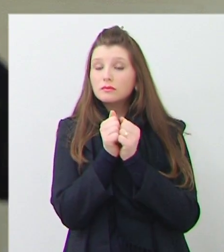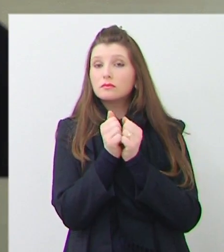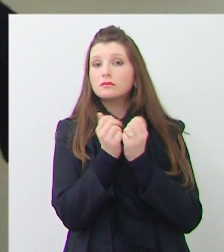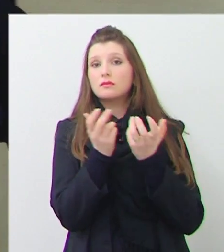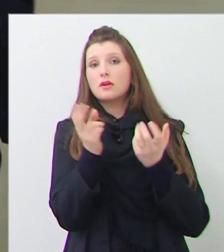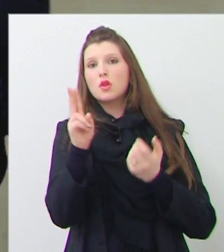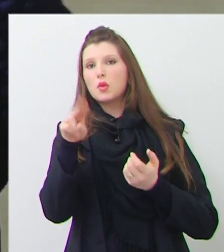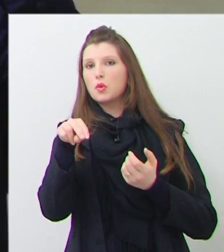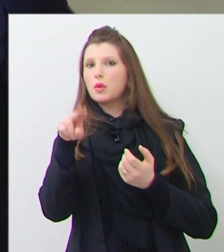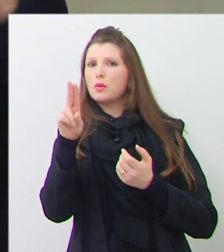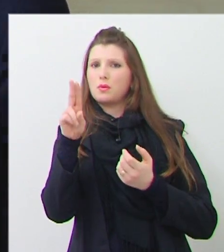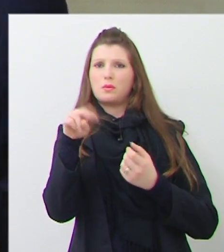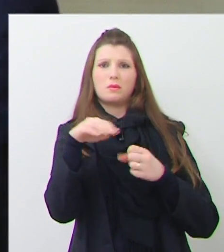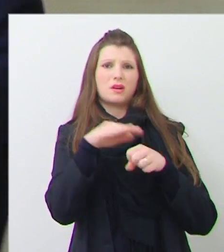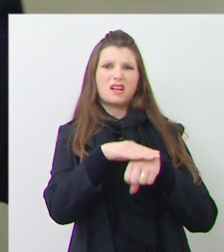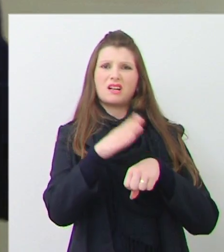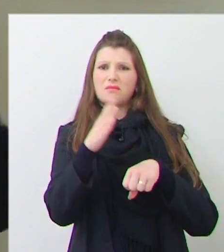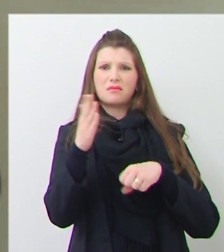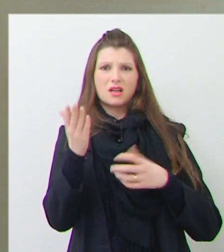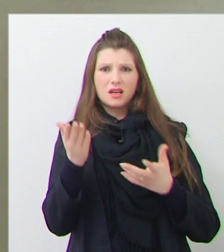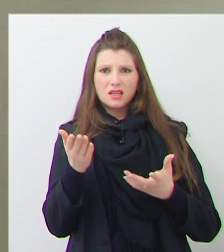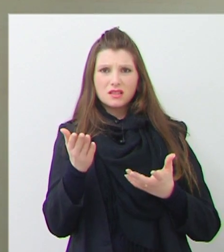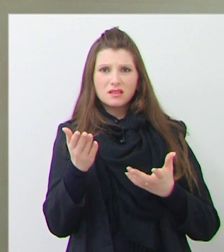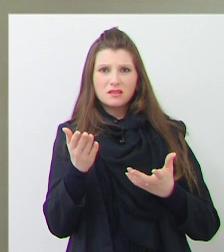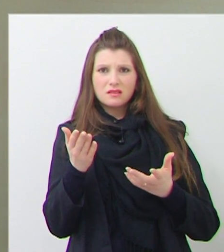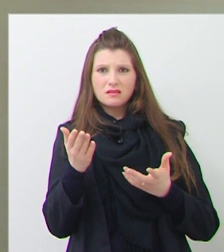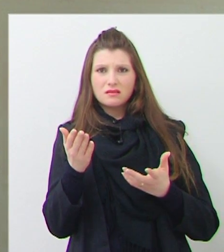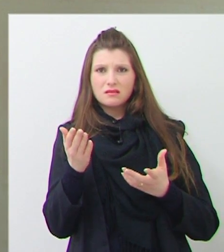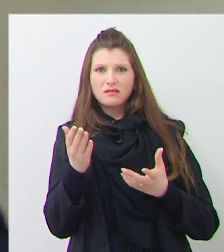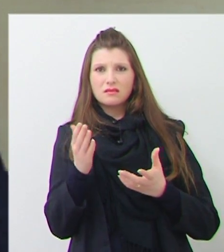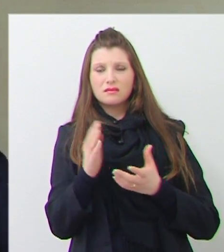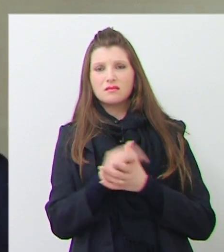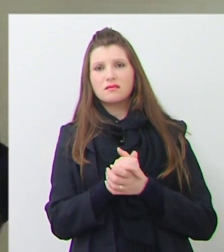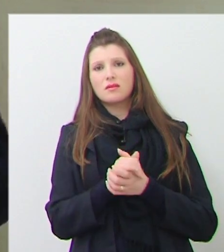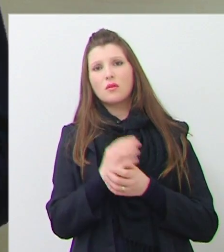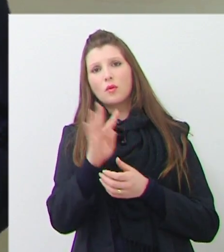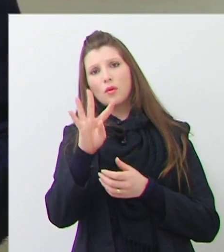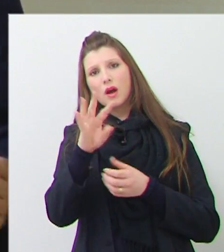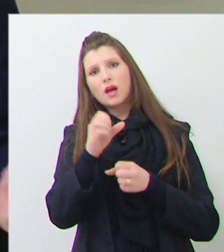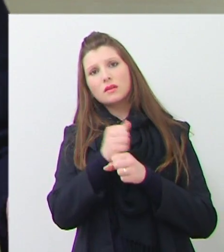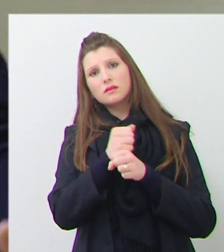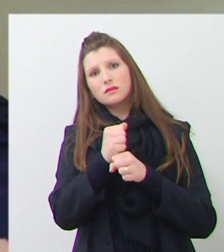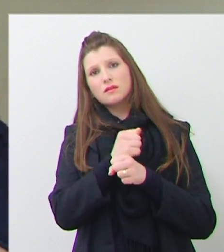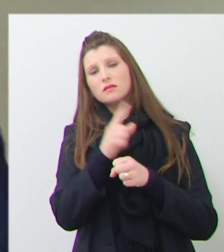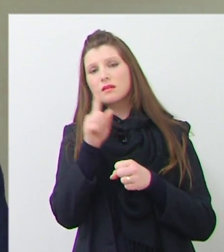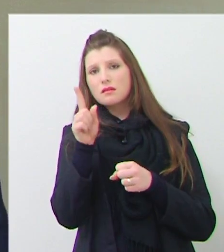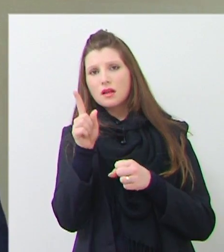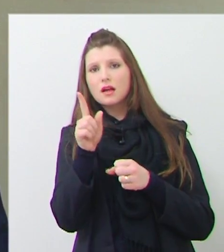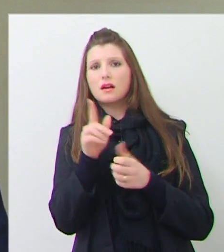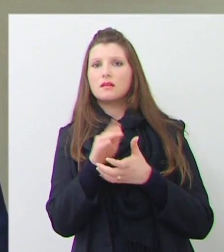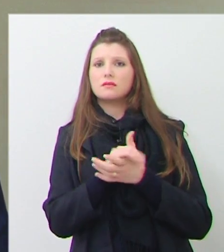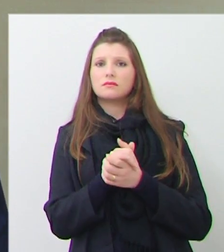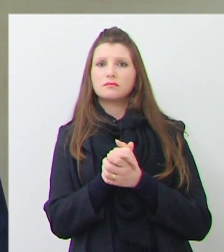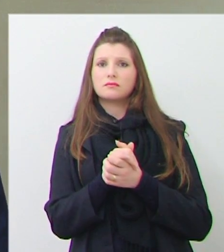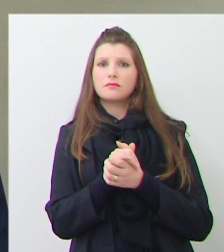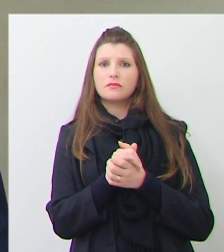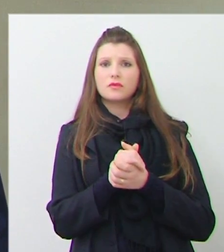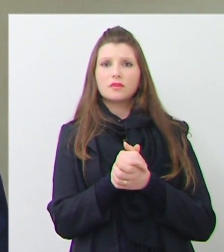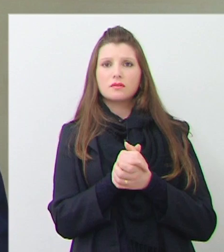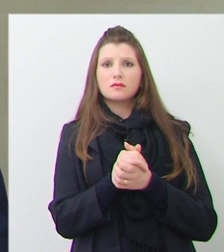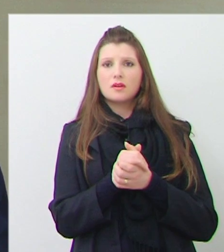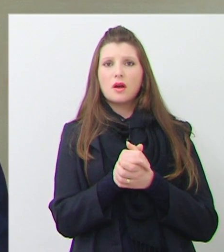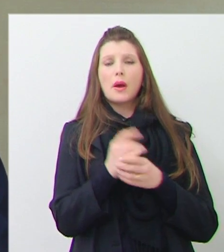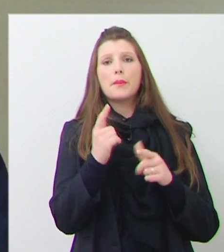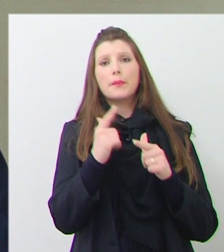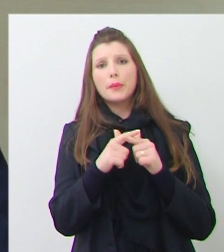Nunca mais vão ter na vida um mandato de mão beijada. 4 anos de mão beijada. Foi dado, porque